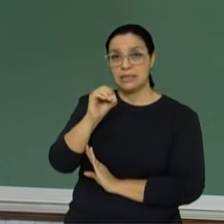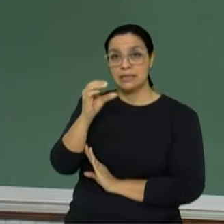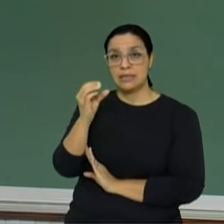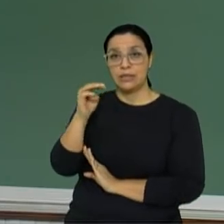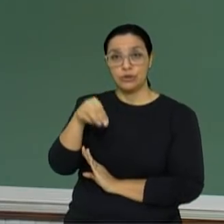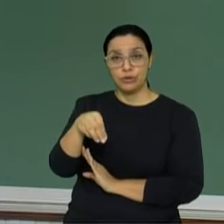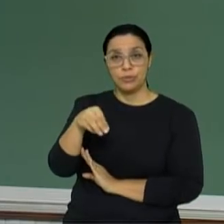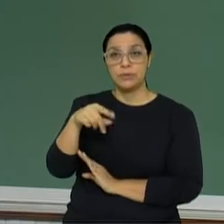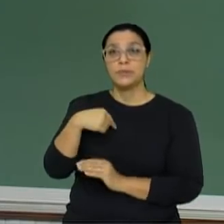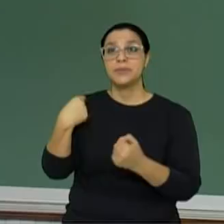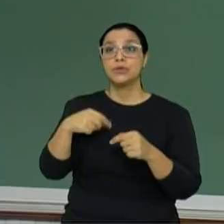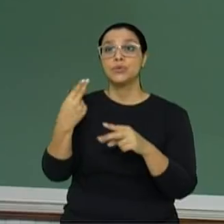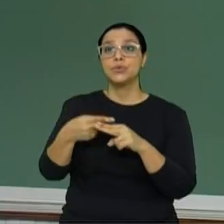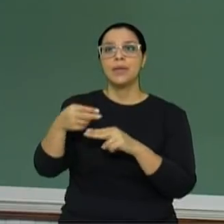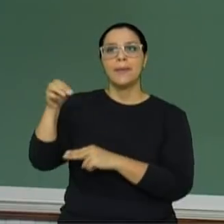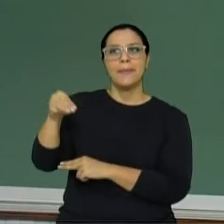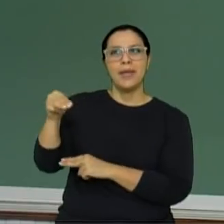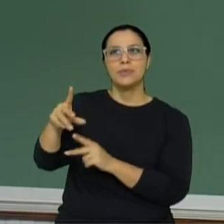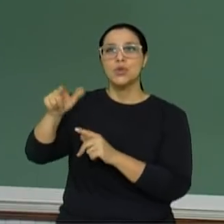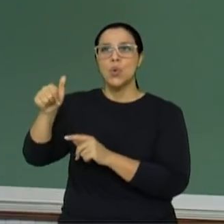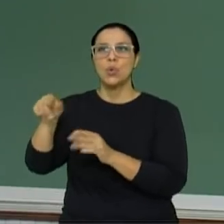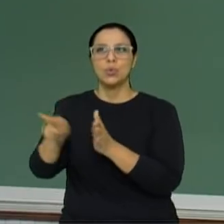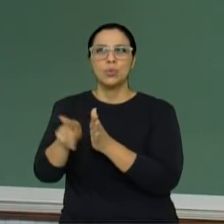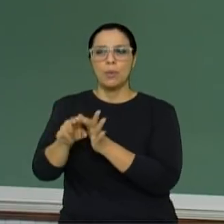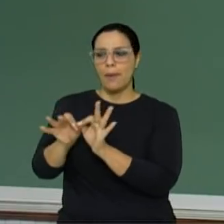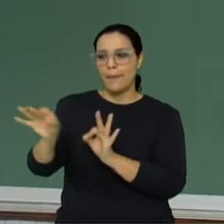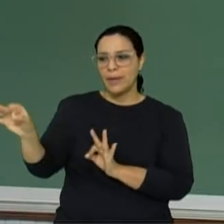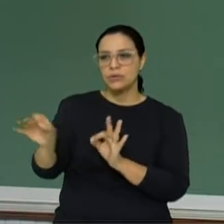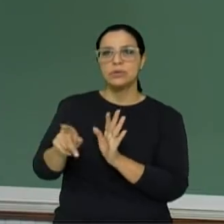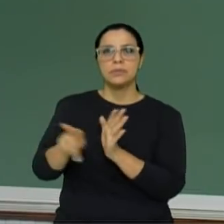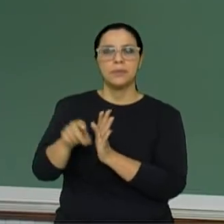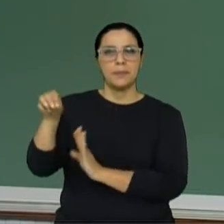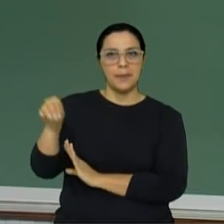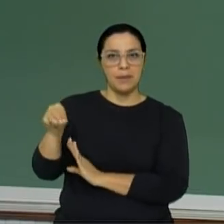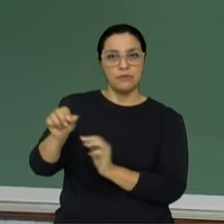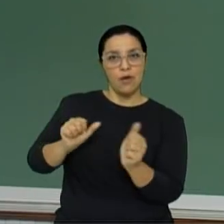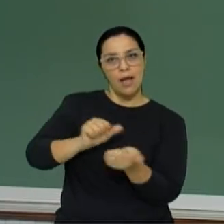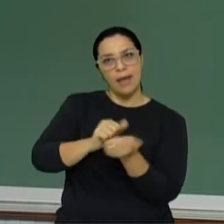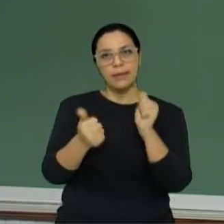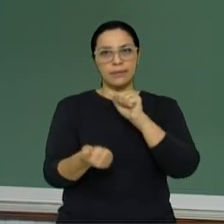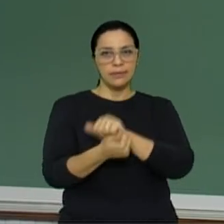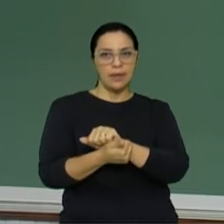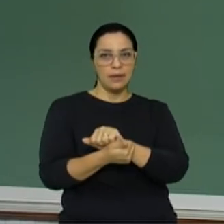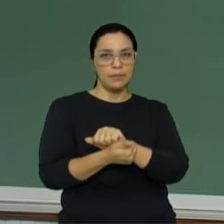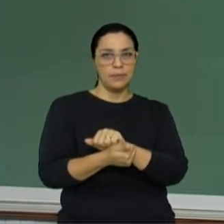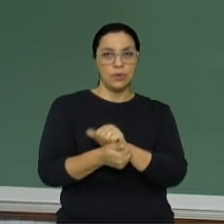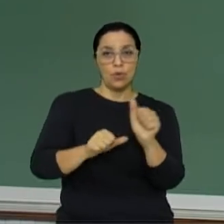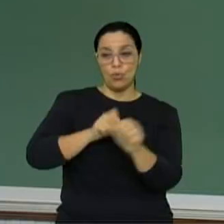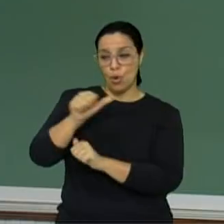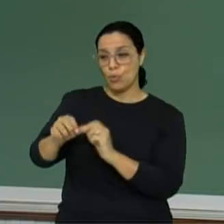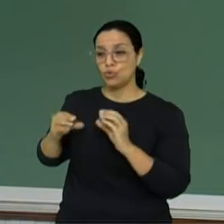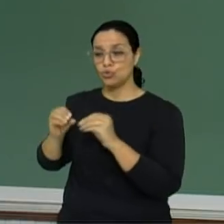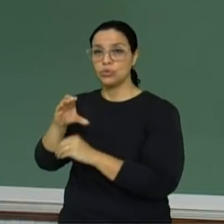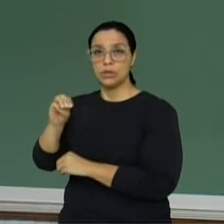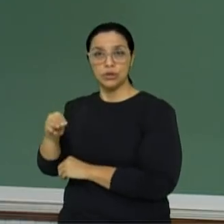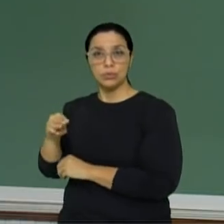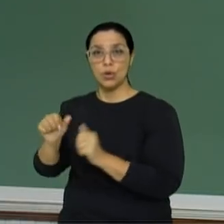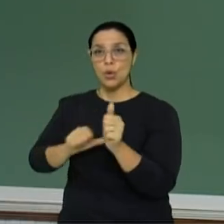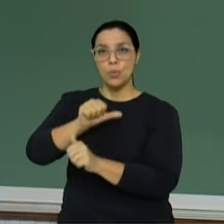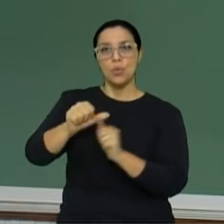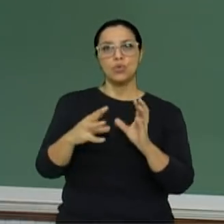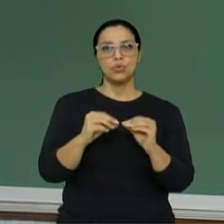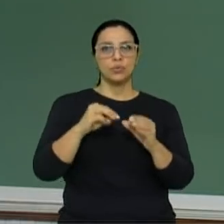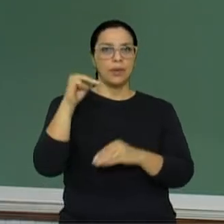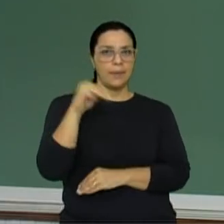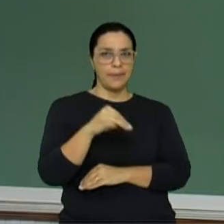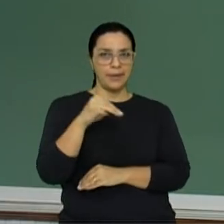mas eu tenho que usar isso em metros, já que as outras medidas já estão em metros, ok? Ou eu transformo tudo para metros ou tudo para centímetros, tá? O